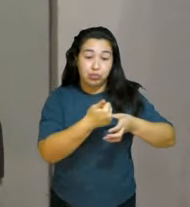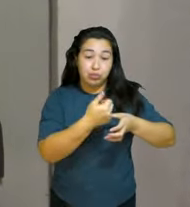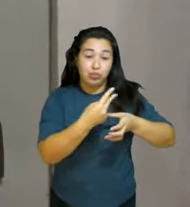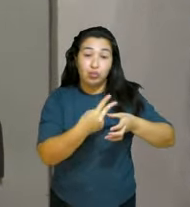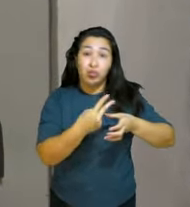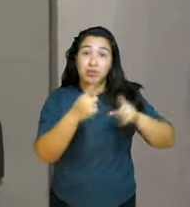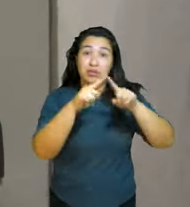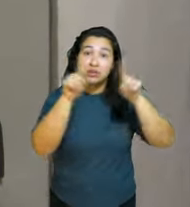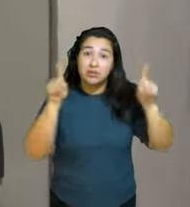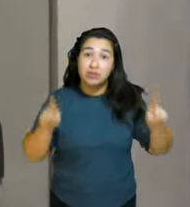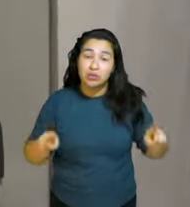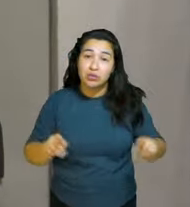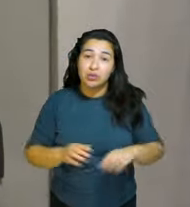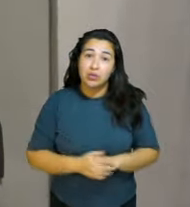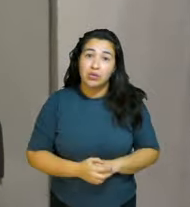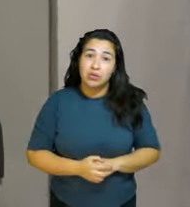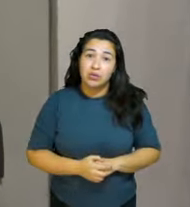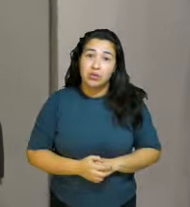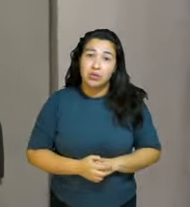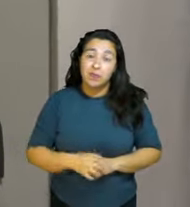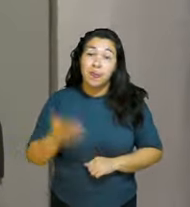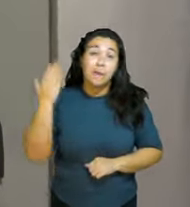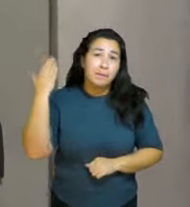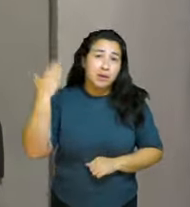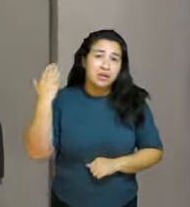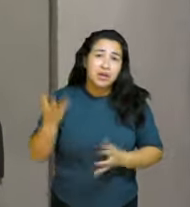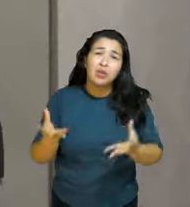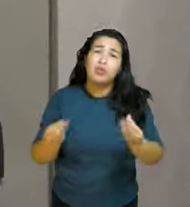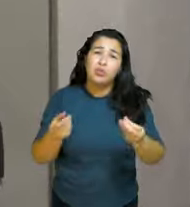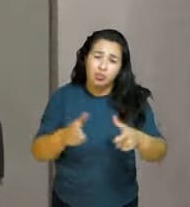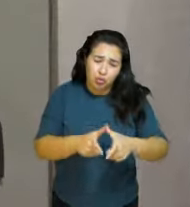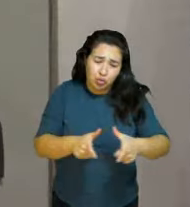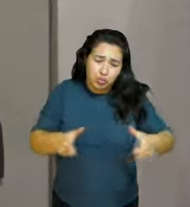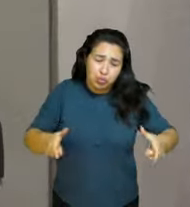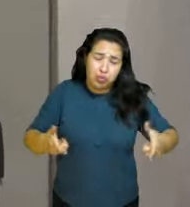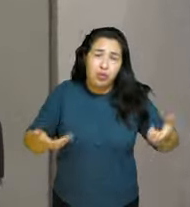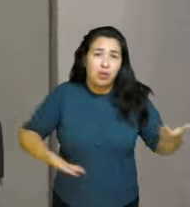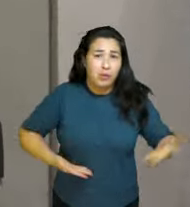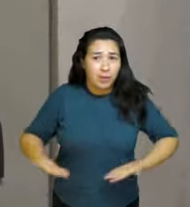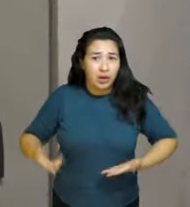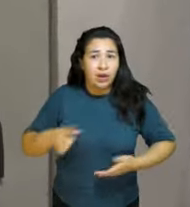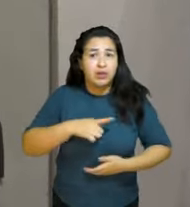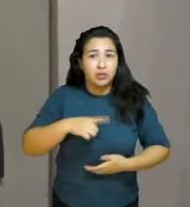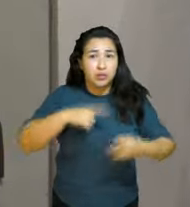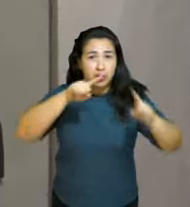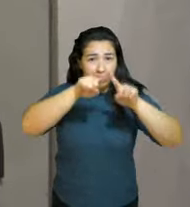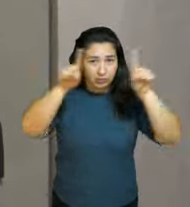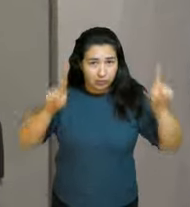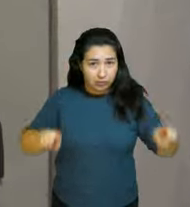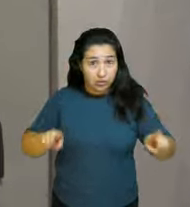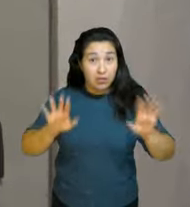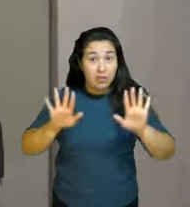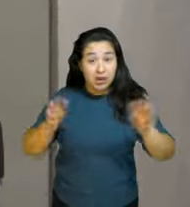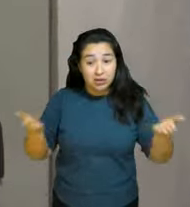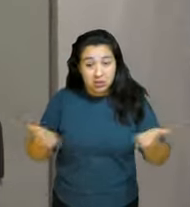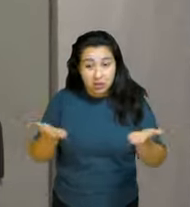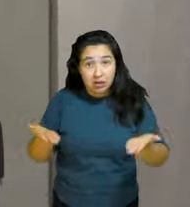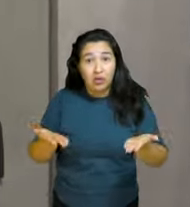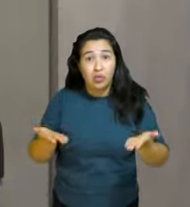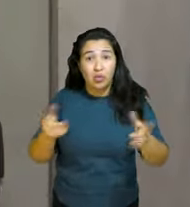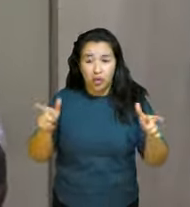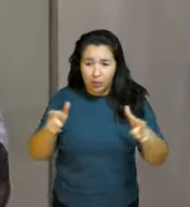um quadro que já foi muito maior e hoje realmente está precisando de uma atenção de todos nós.